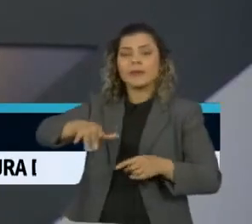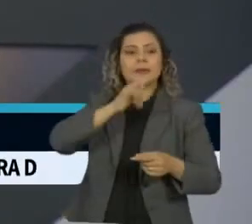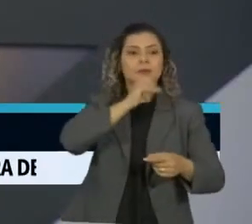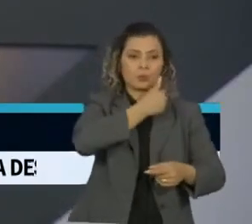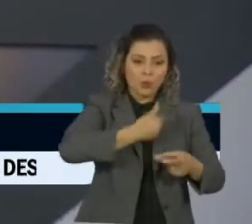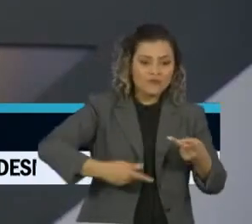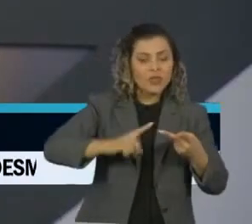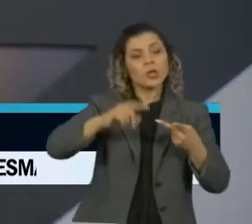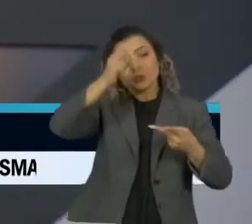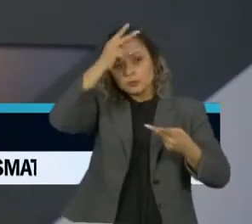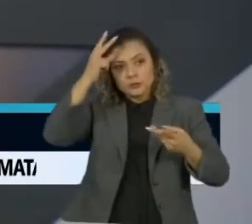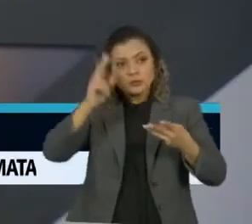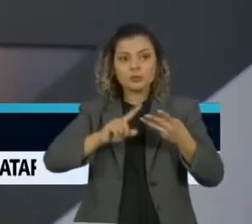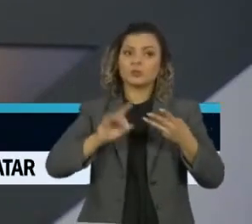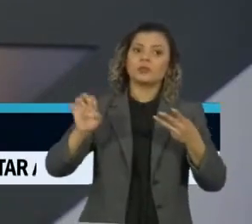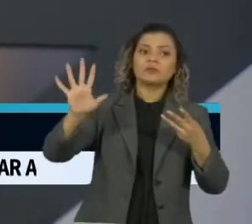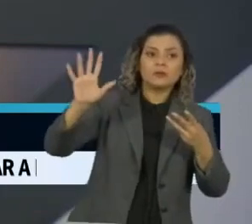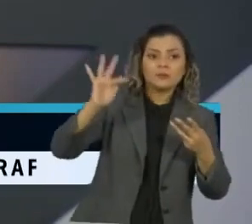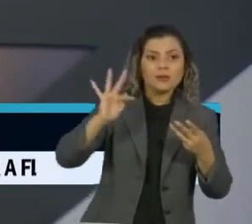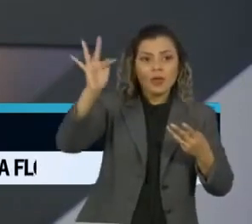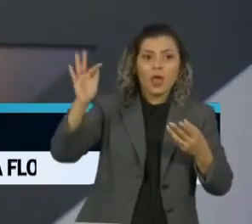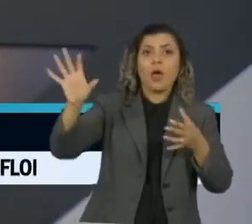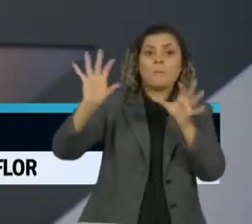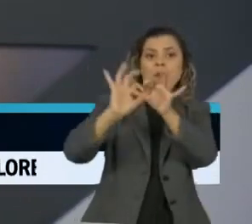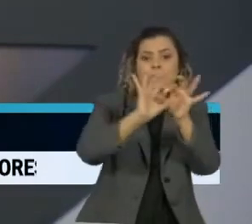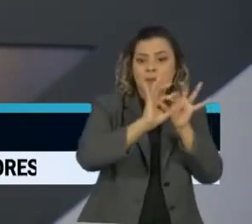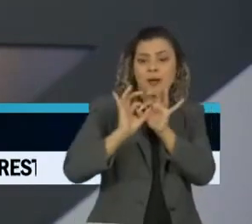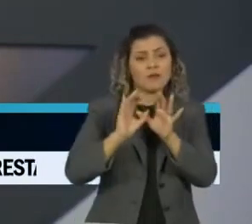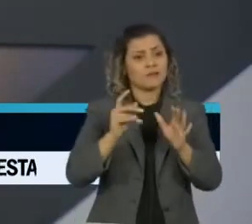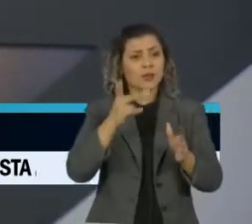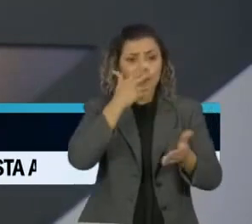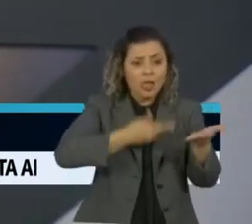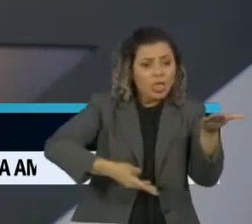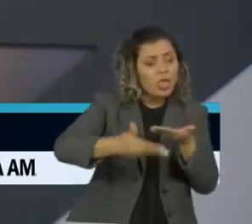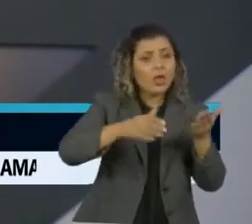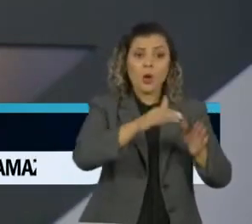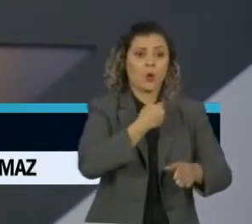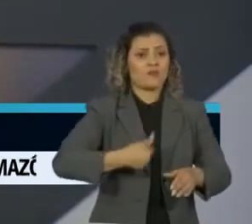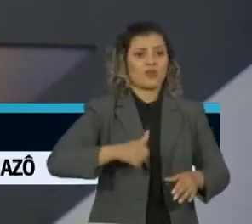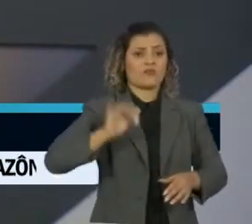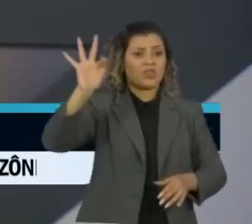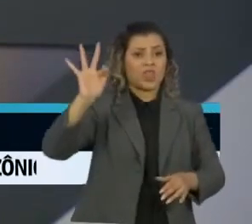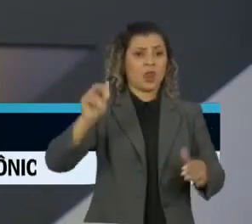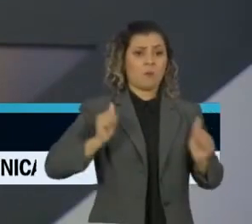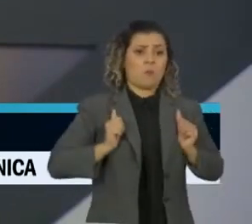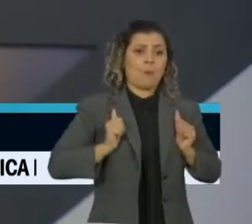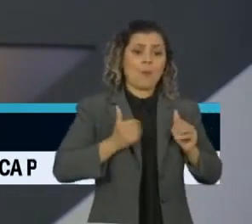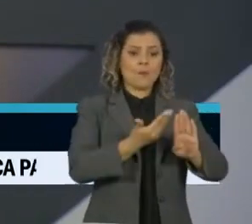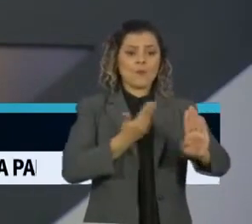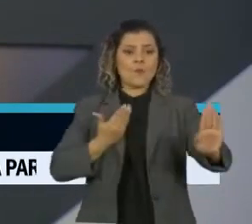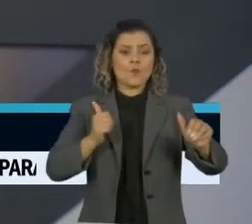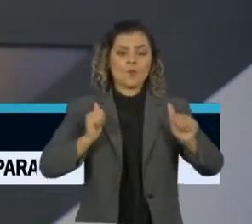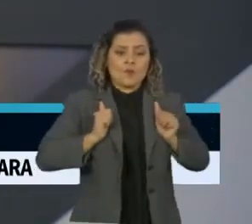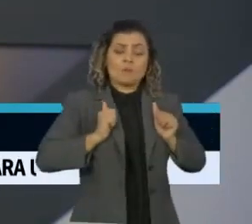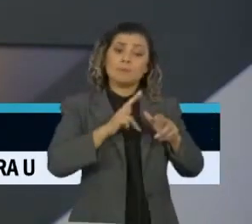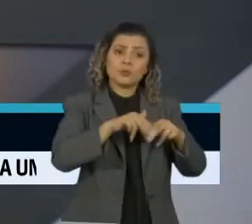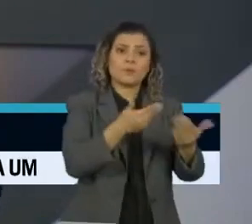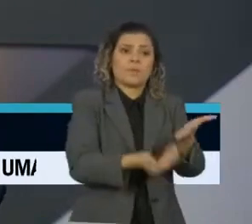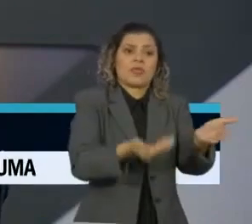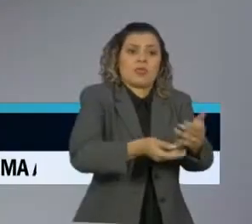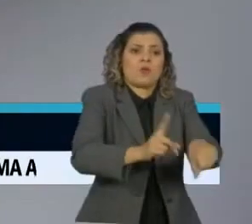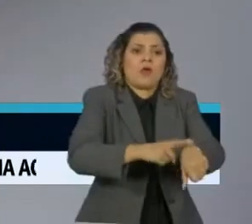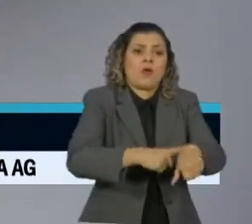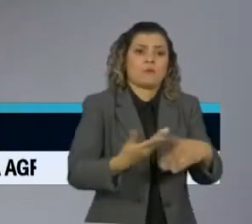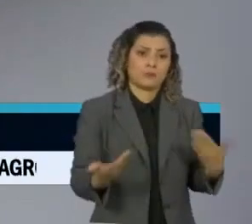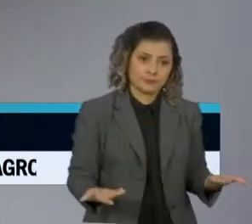públicas na questão da saúde. O governo federal praticamente se ausentou disso. E isso nós perdemos tempo, não é?